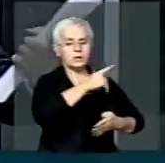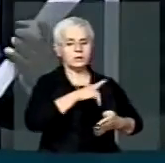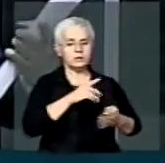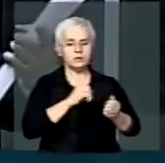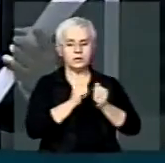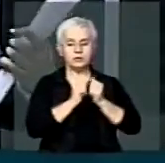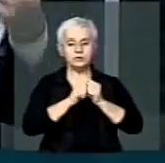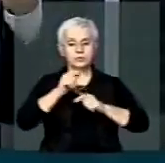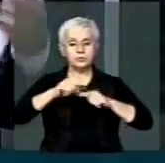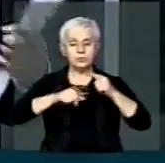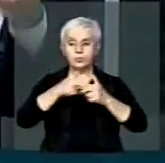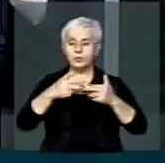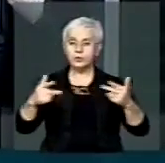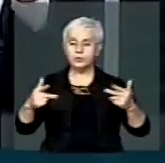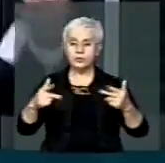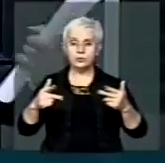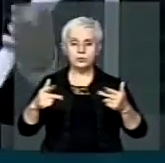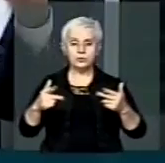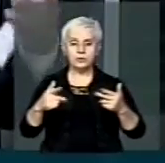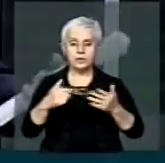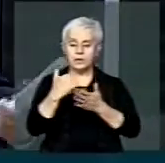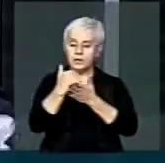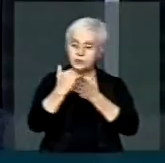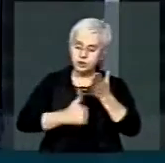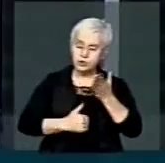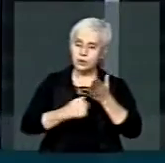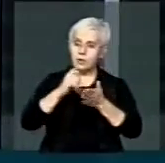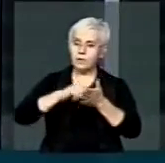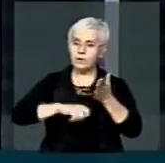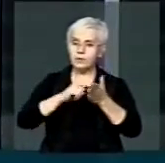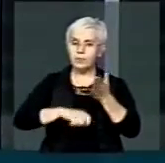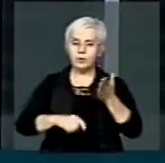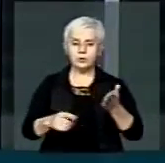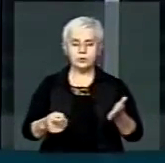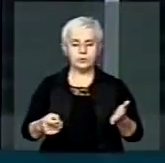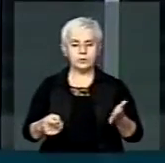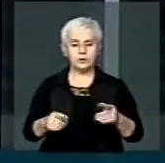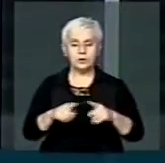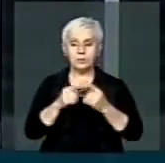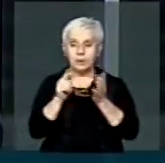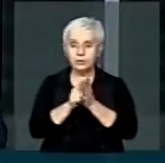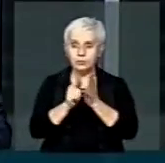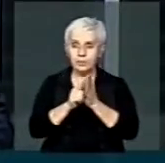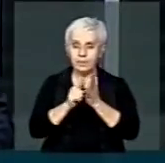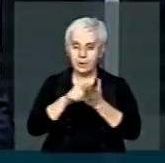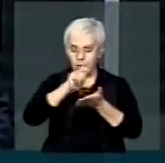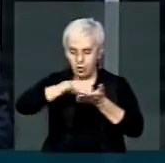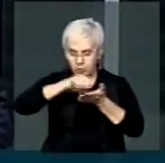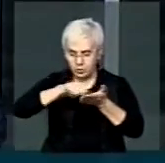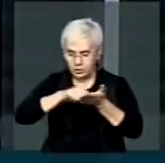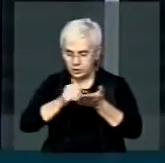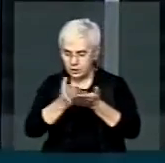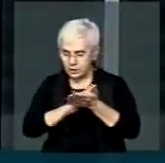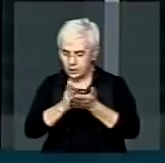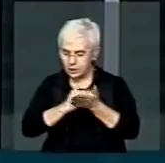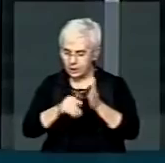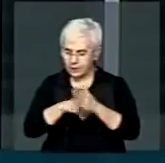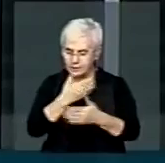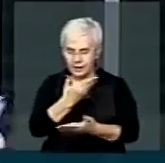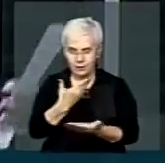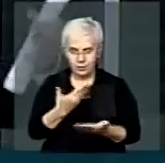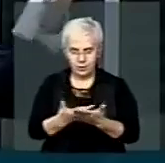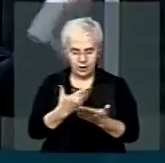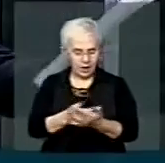dos produtos que receberam o benefício fiscal, mas o papel para o caderno, para que o